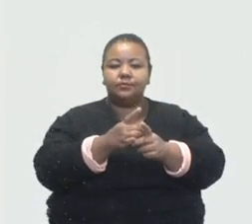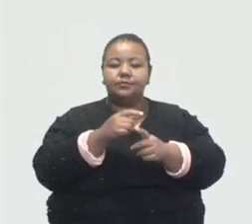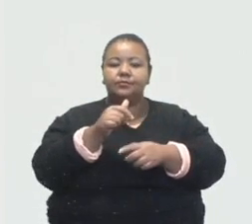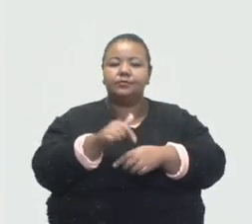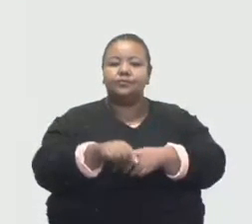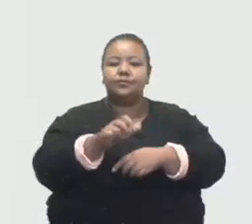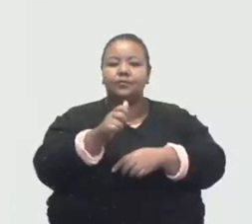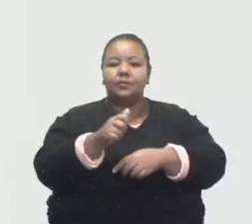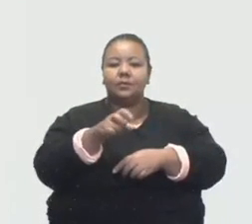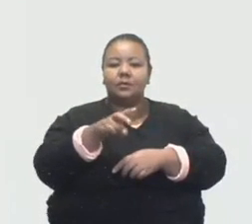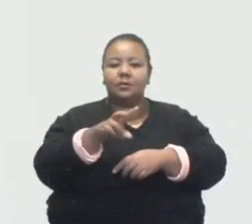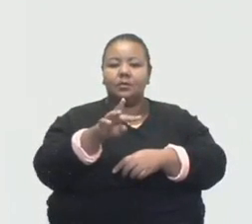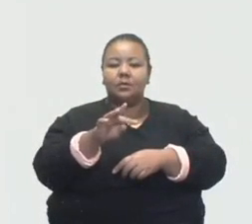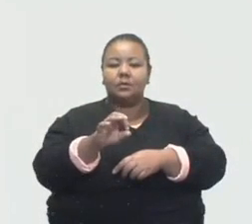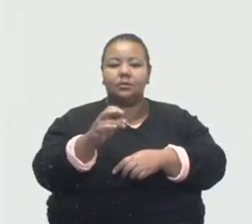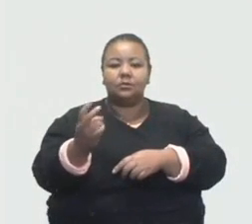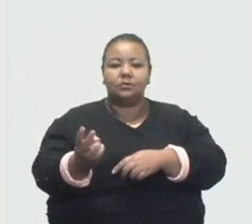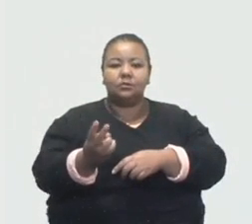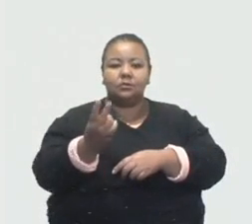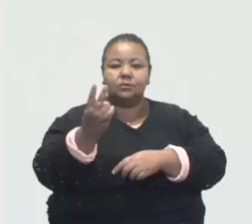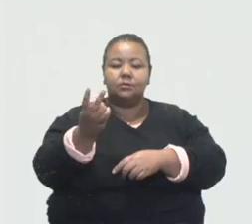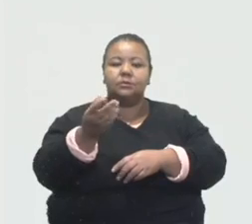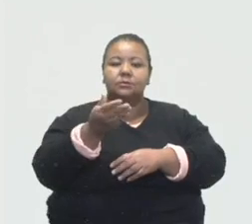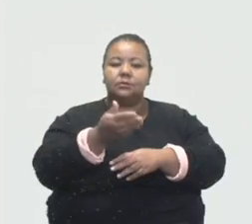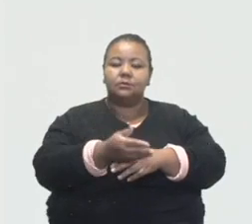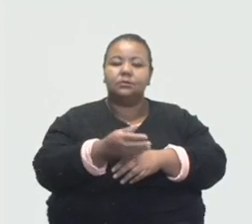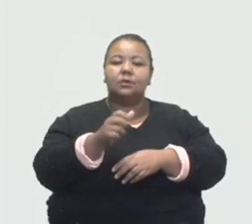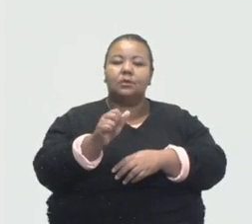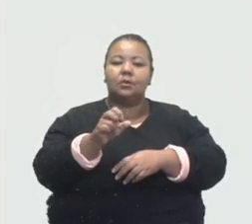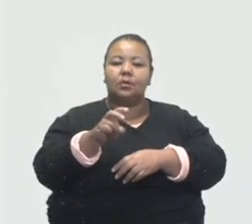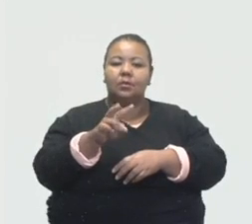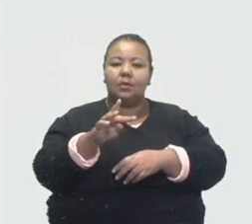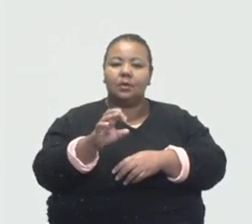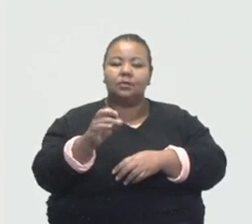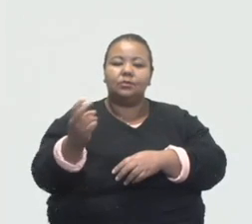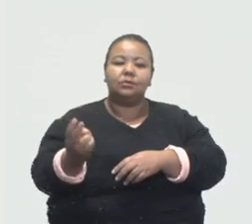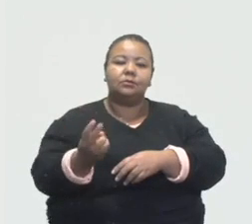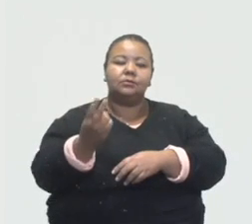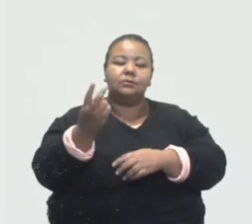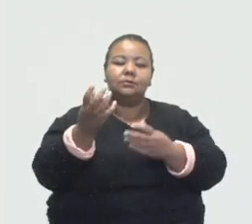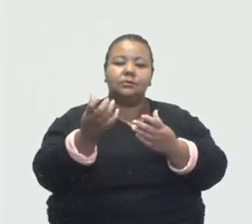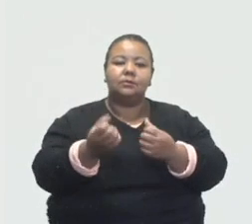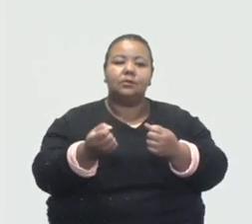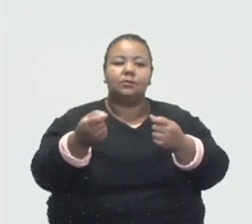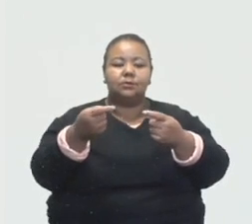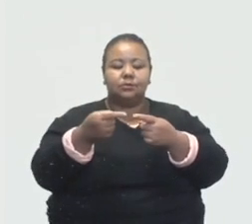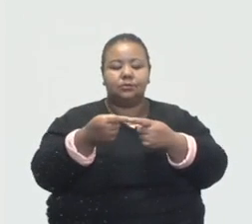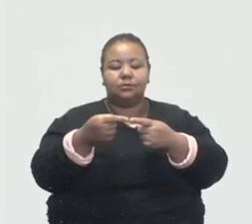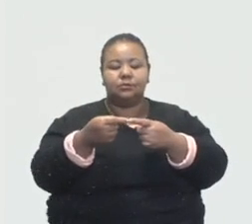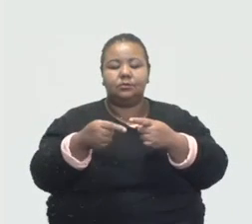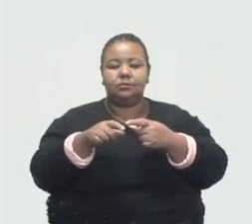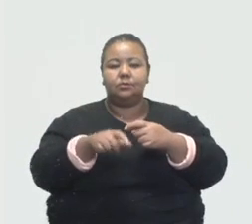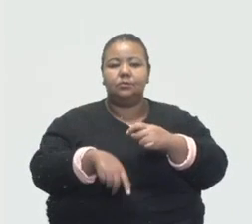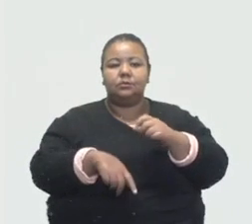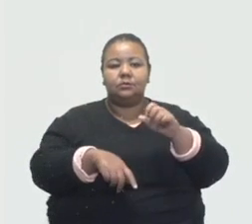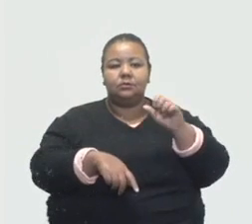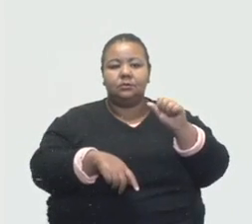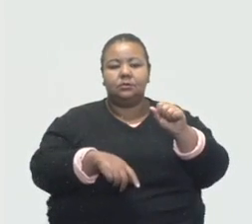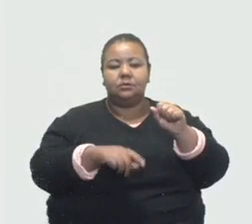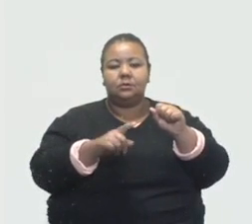nossos autovalores. A partir dos autovalores, nós vamos utilizar a relação